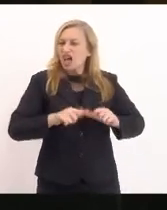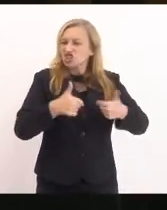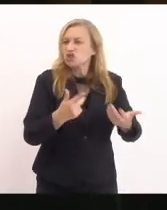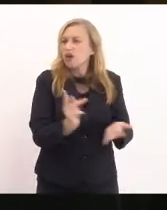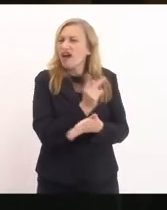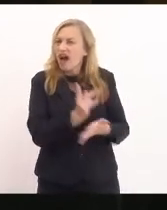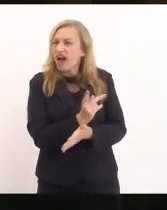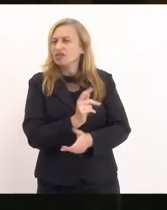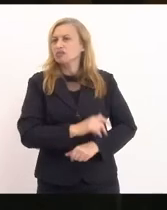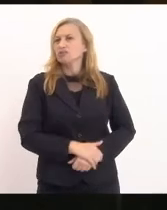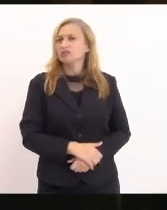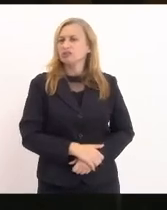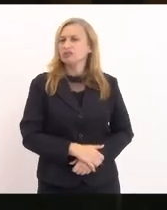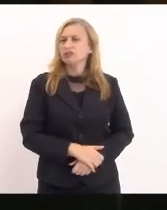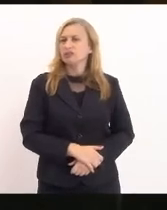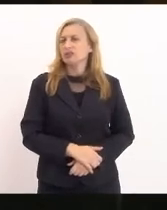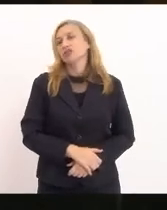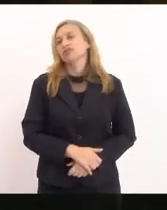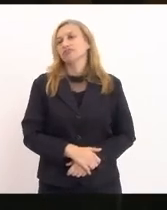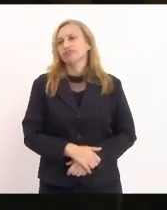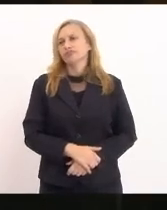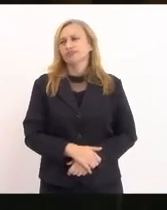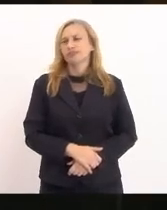incrementar a tragédia.